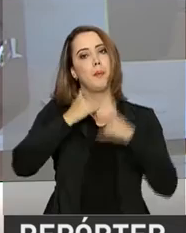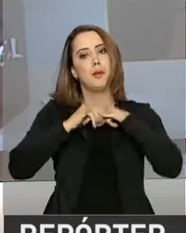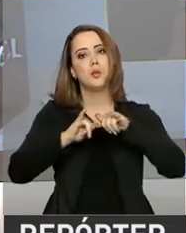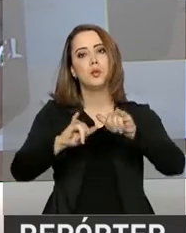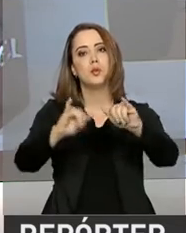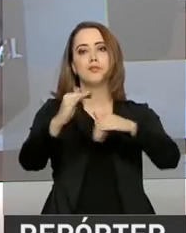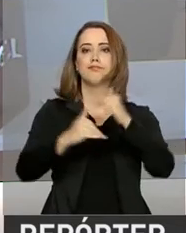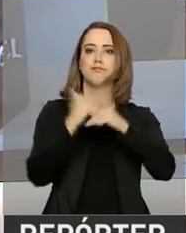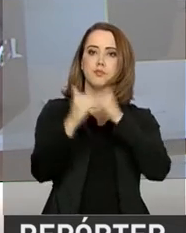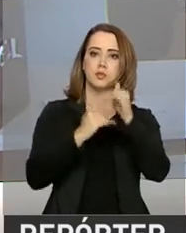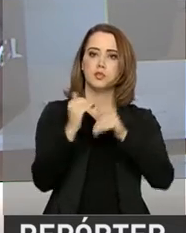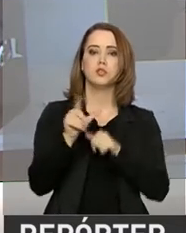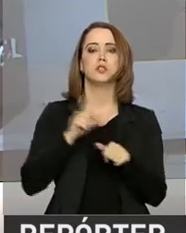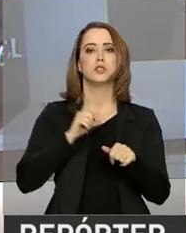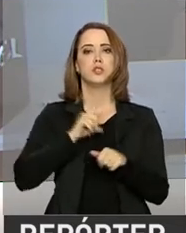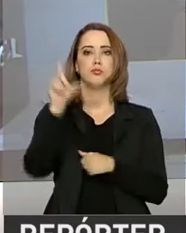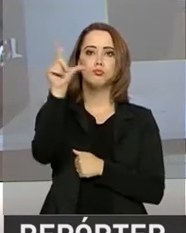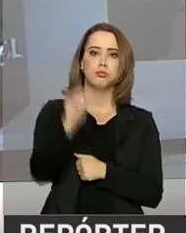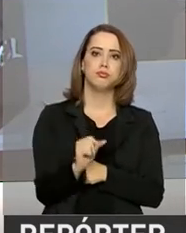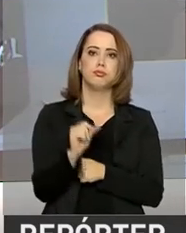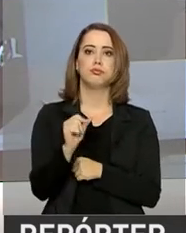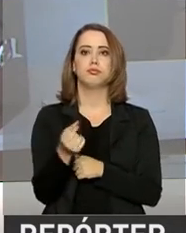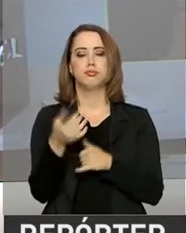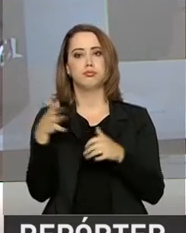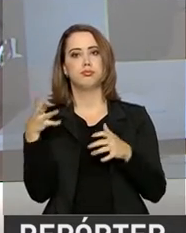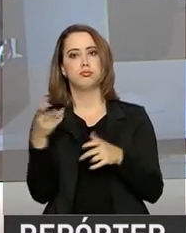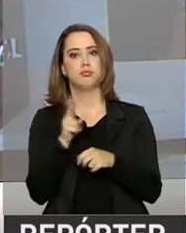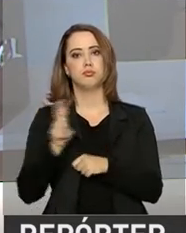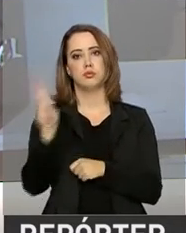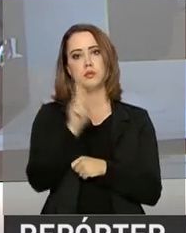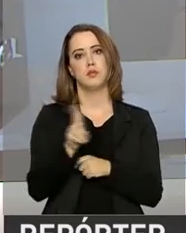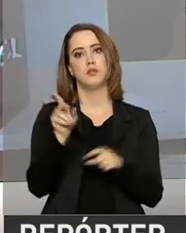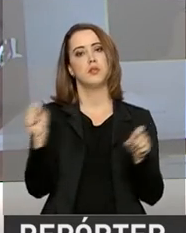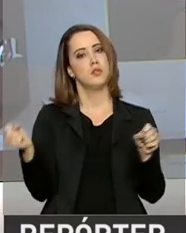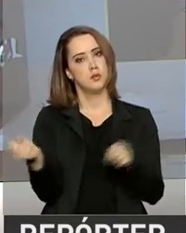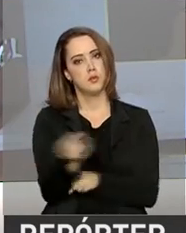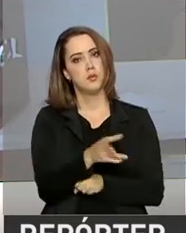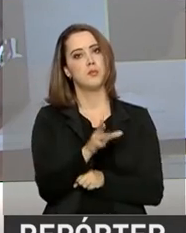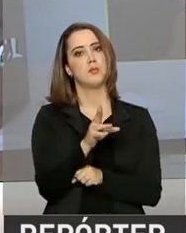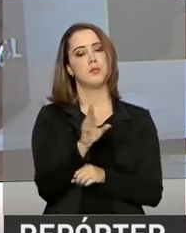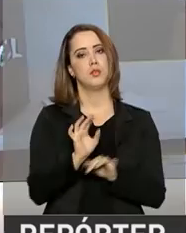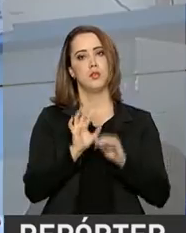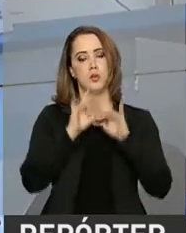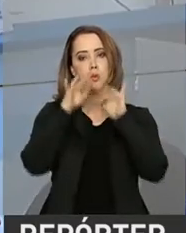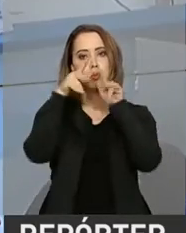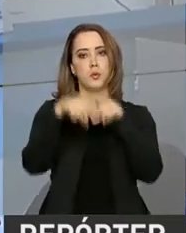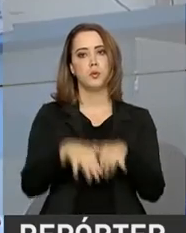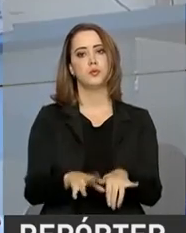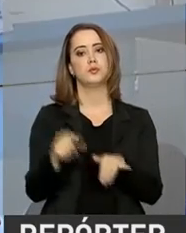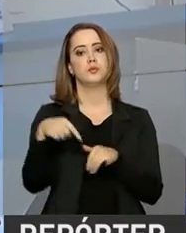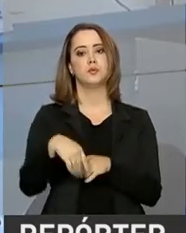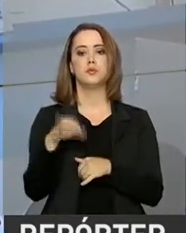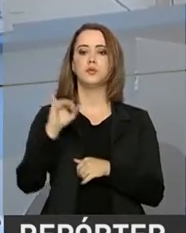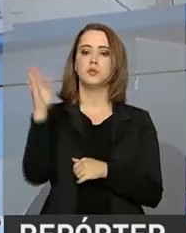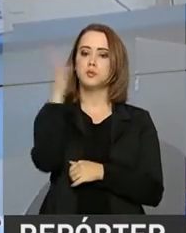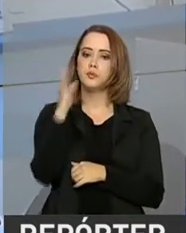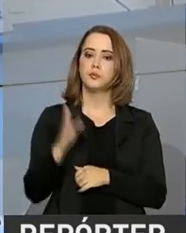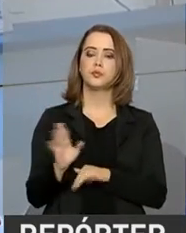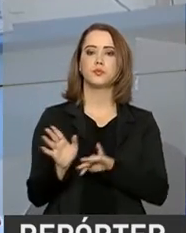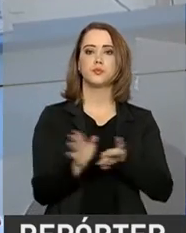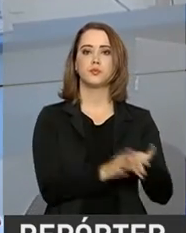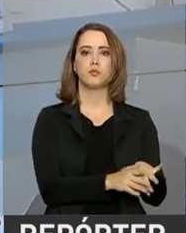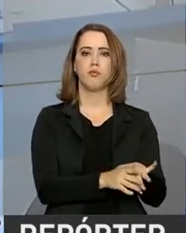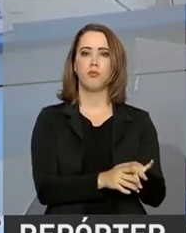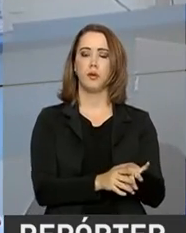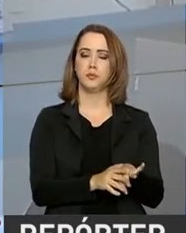que ajudaram foram a redução do consumo e novas usinas no sistema elétrico no país e estados unidos países